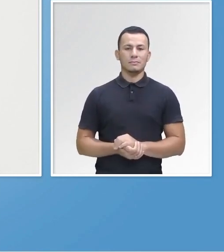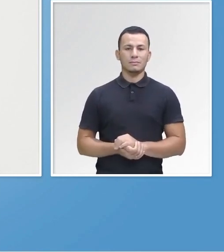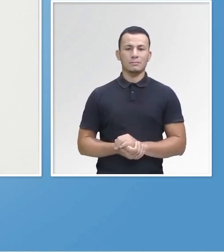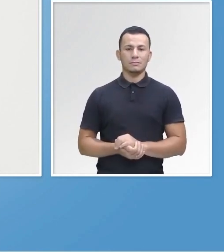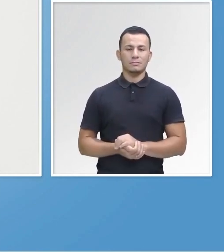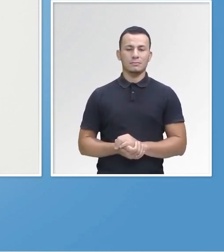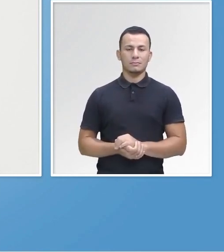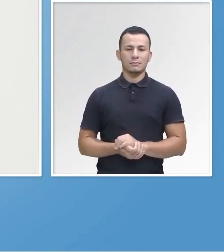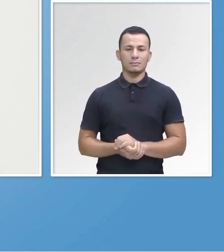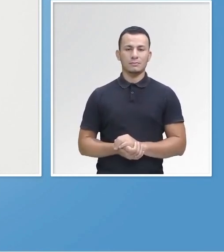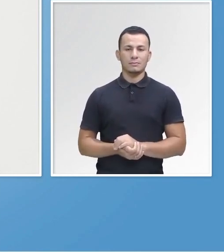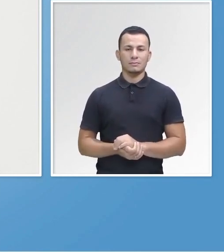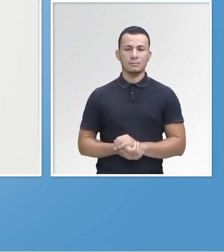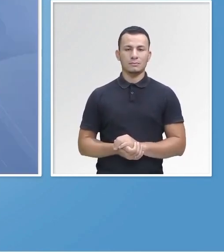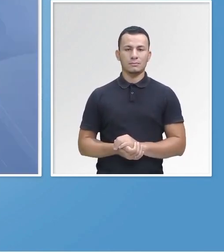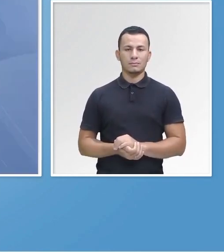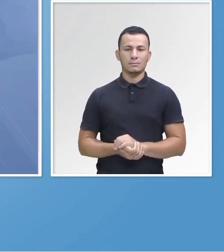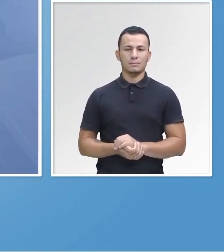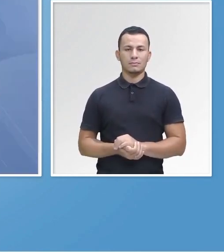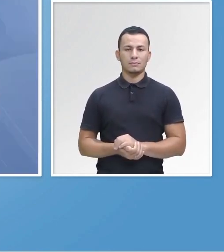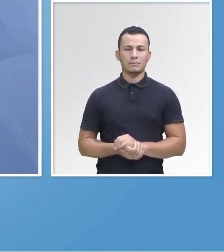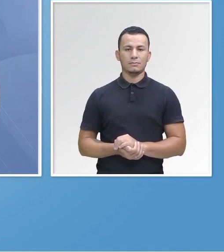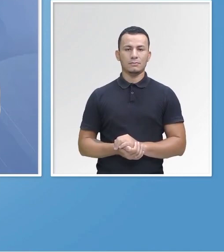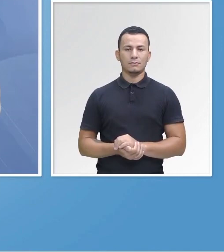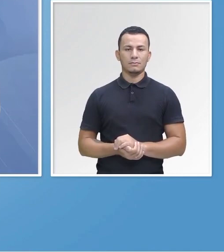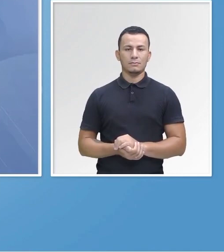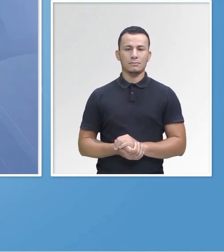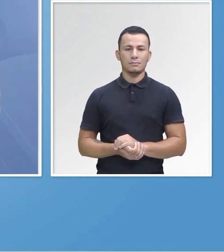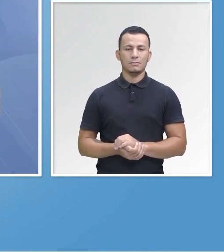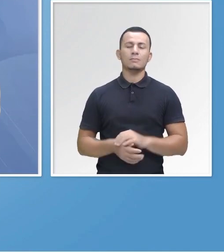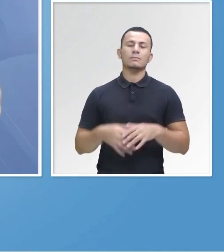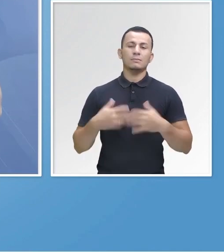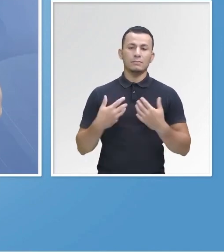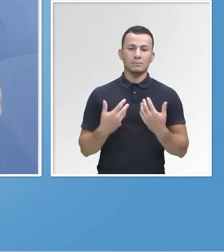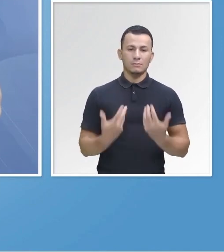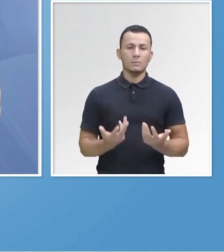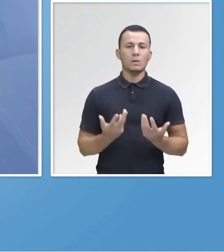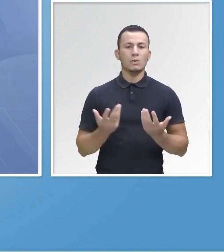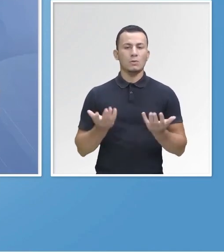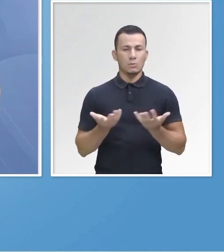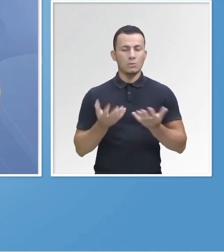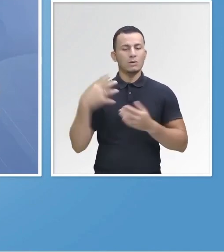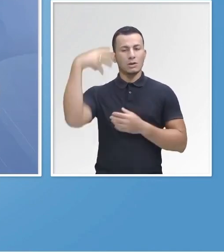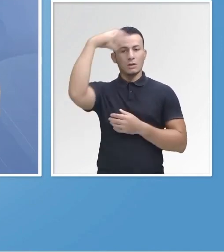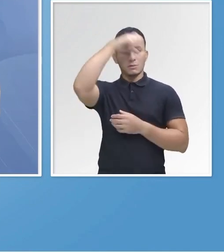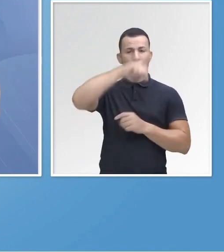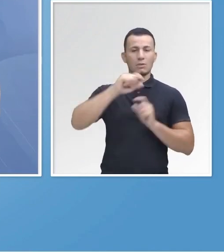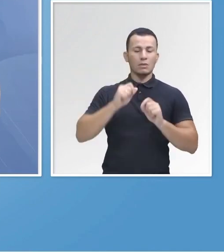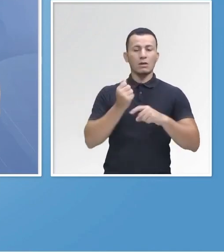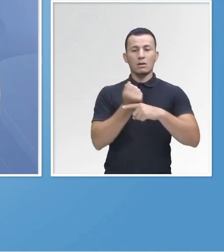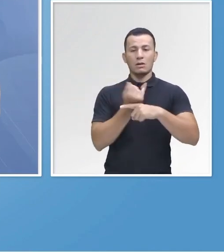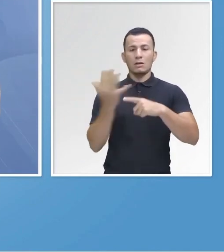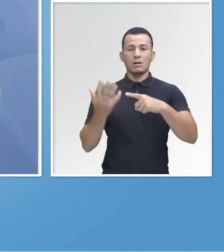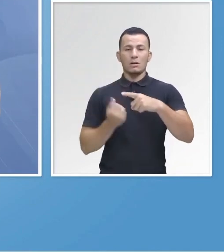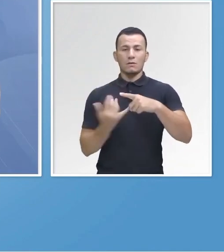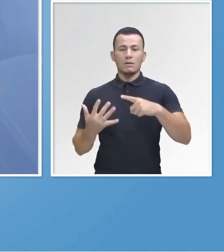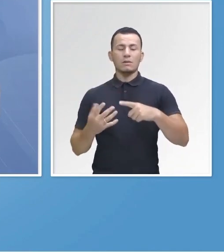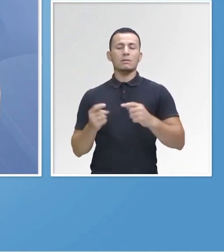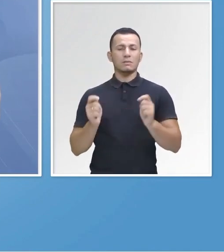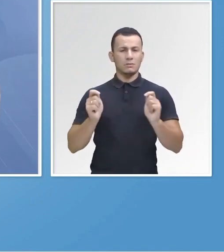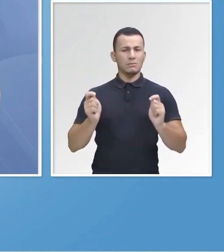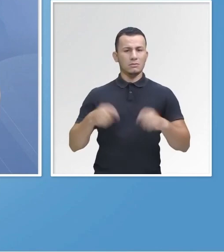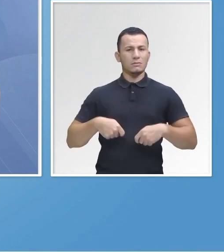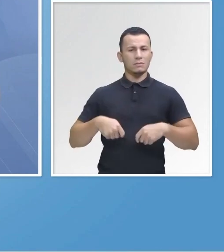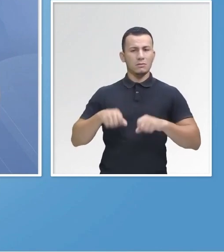o que comigo Tá bom então nós vimos na aula de hoje o que que as frações podem ser o